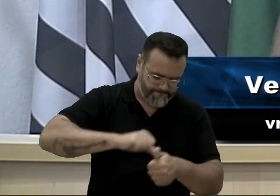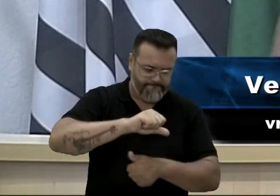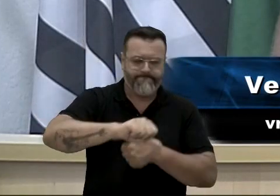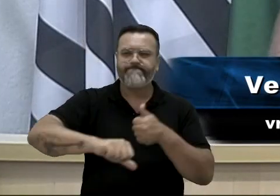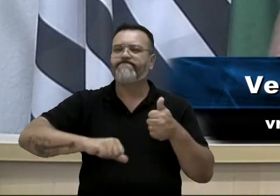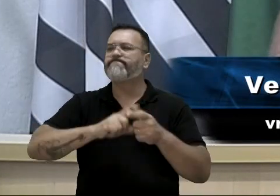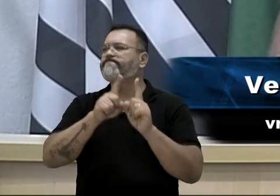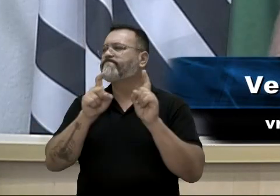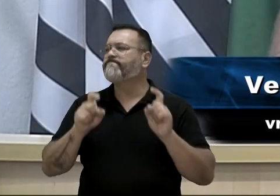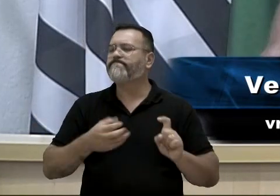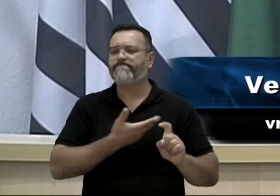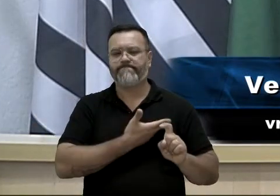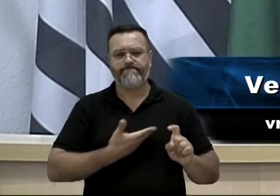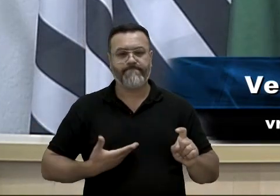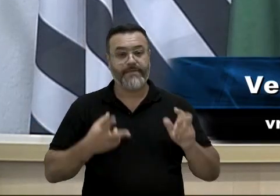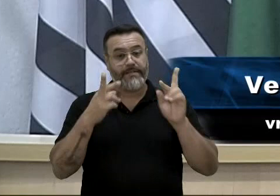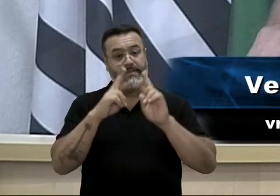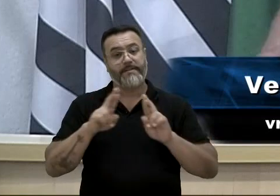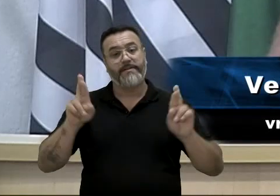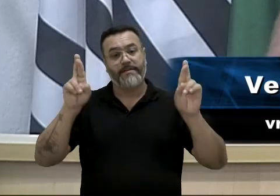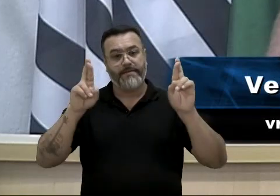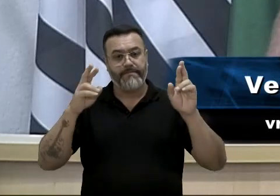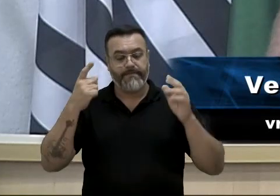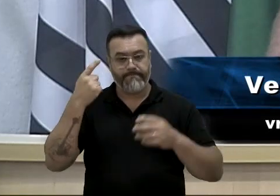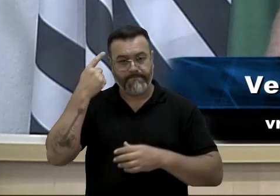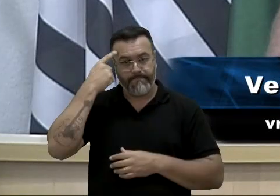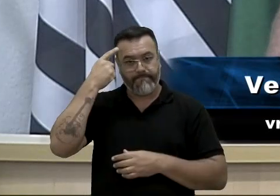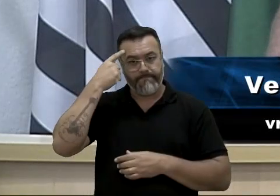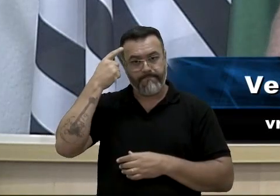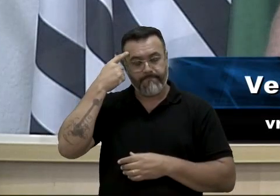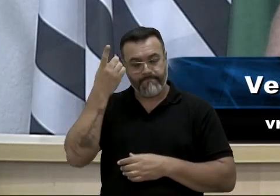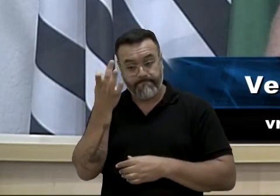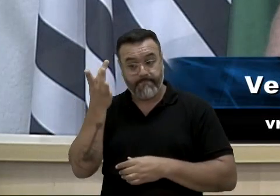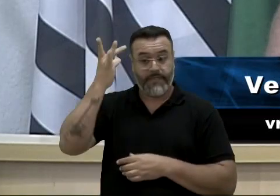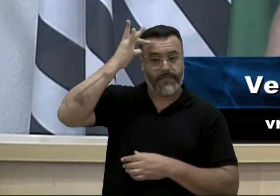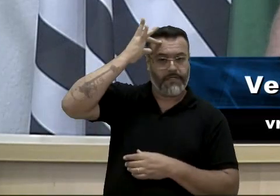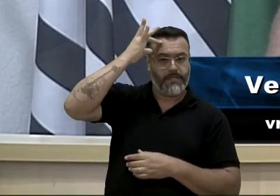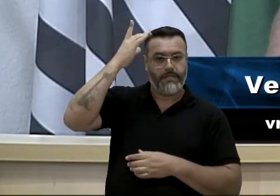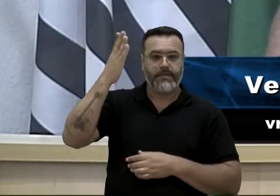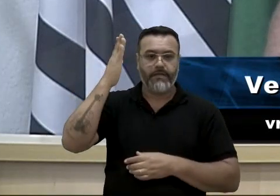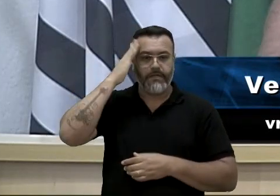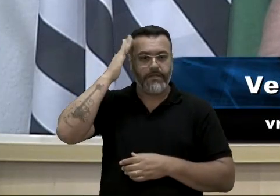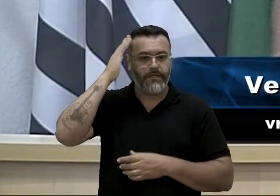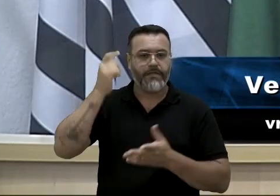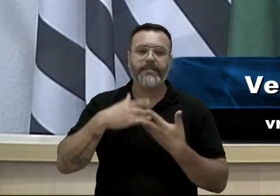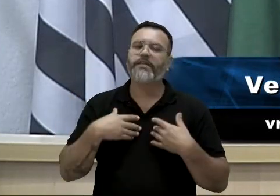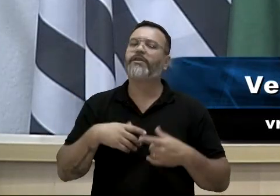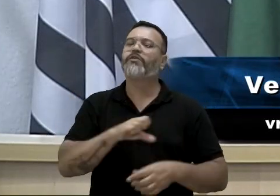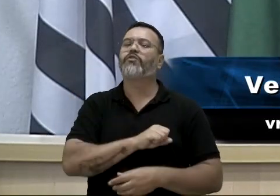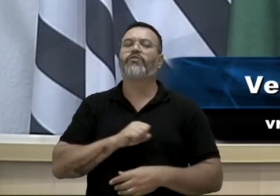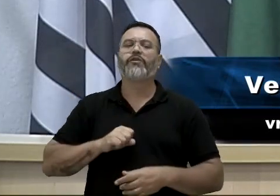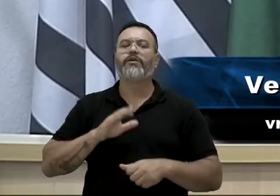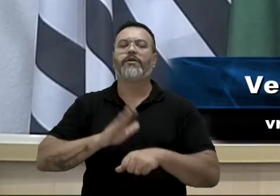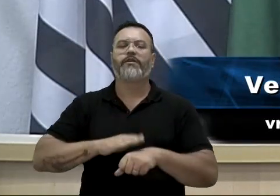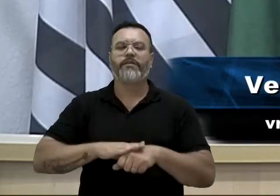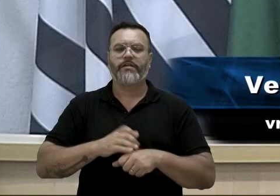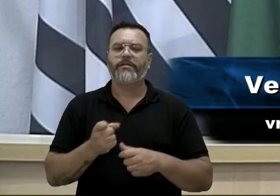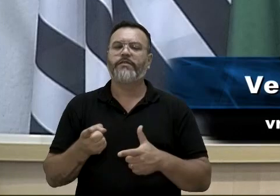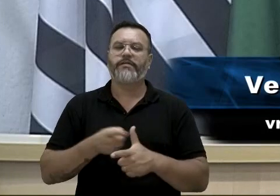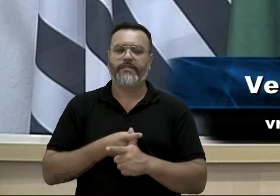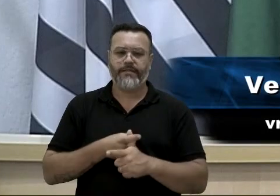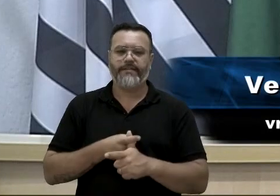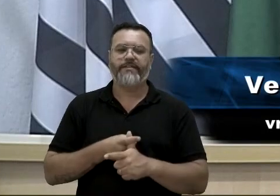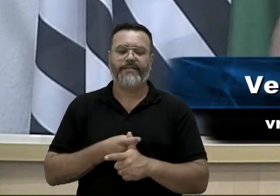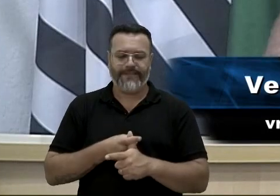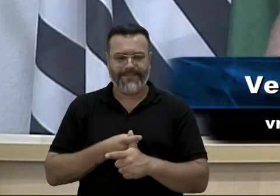público. Espero que o servidor coloque agora aí na mente e entenda o que o Saldi vem fazendo. Tá devendo um pouco? Sabemos que